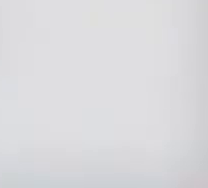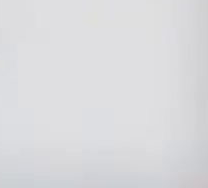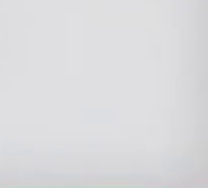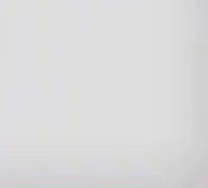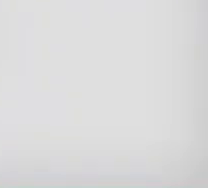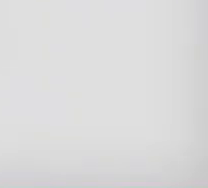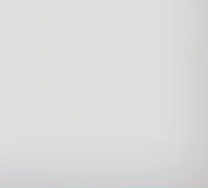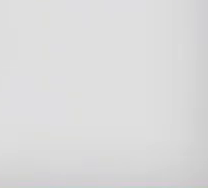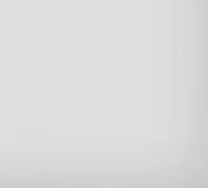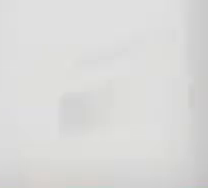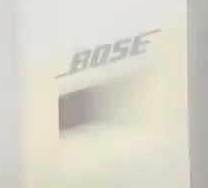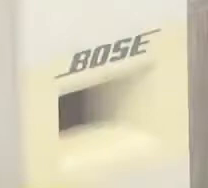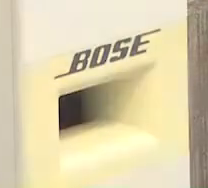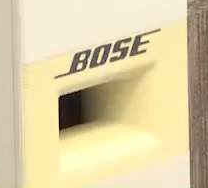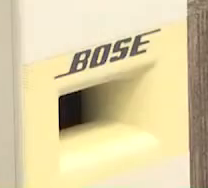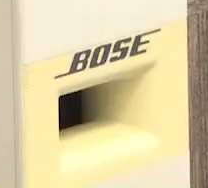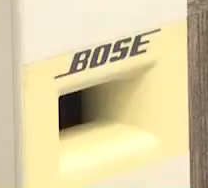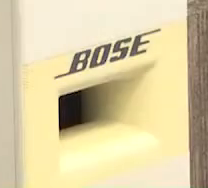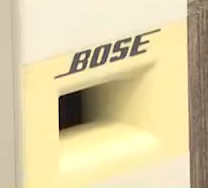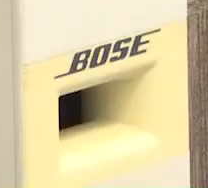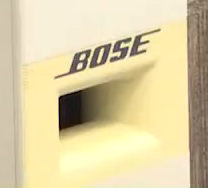TV Câmara, Campinas.